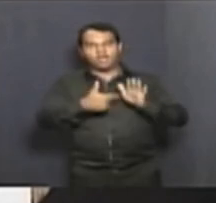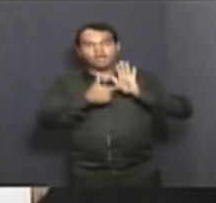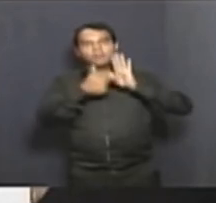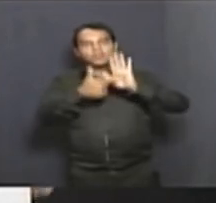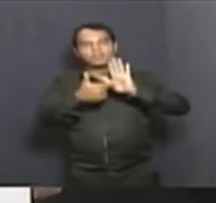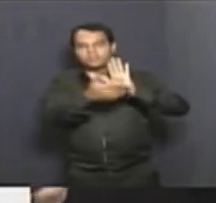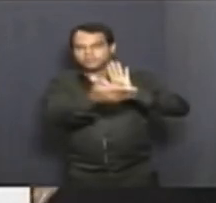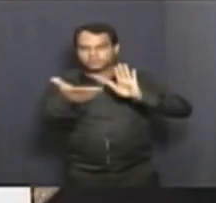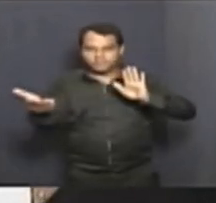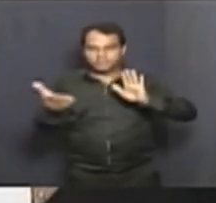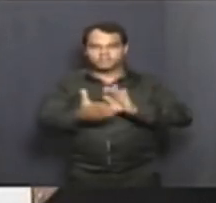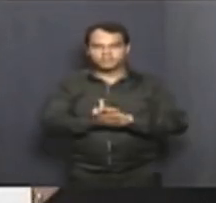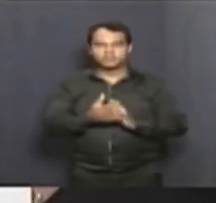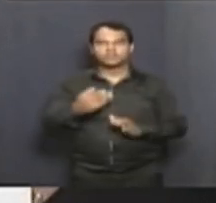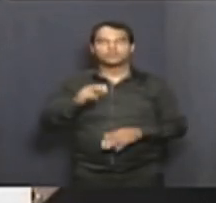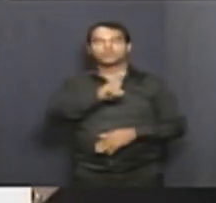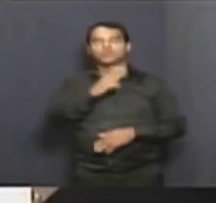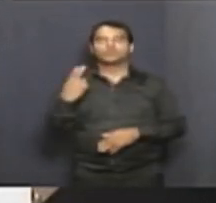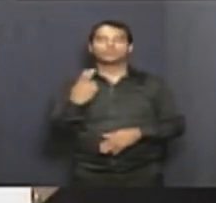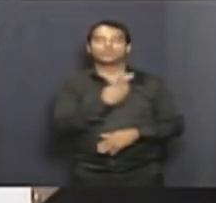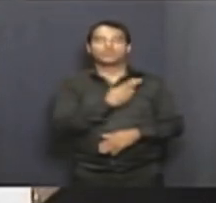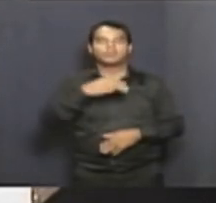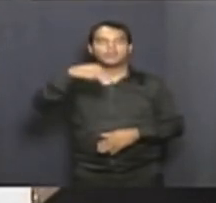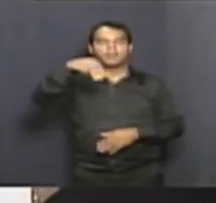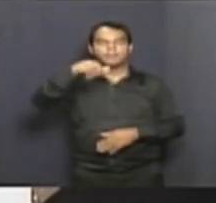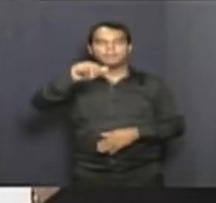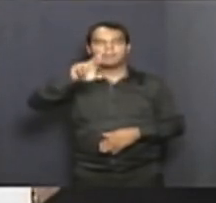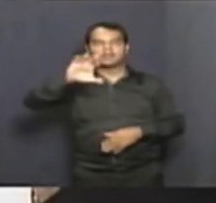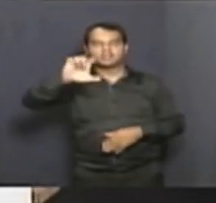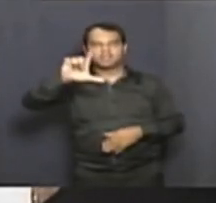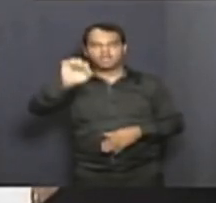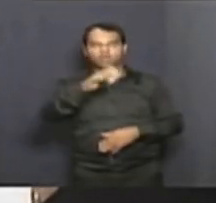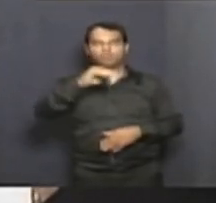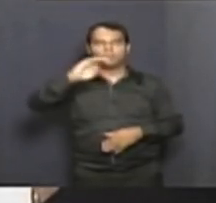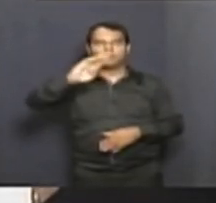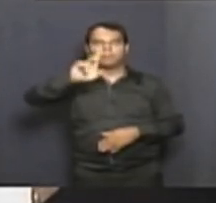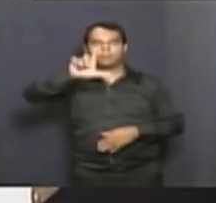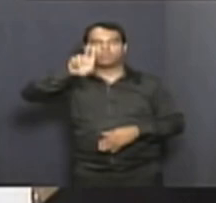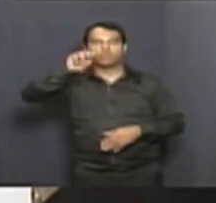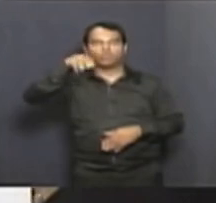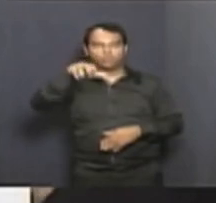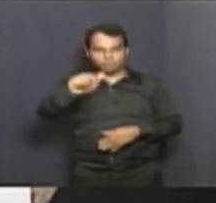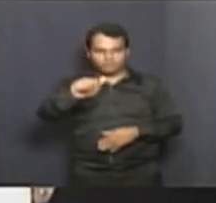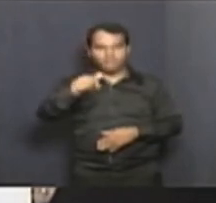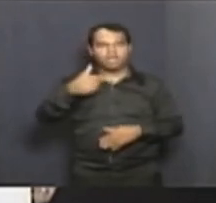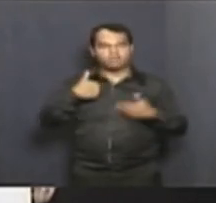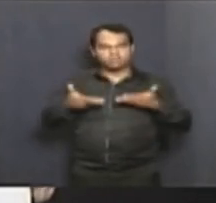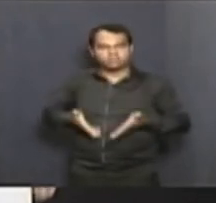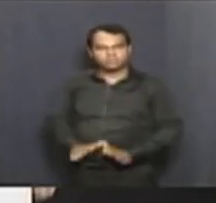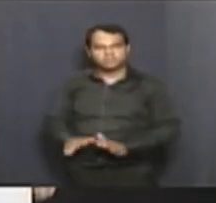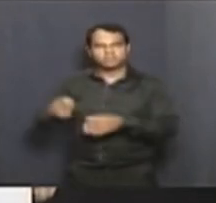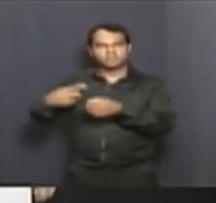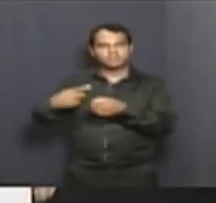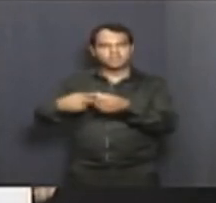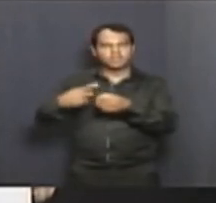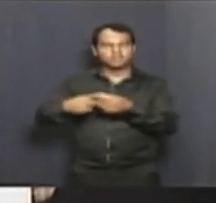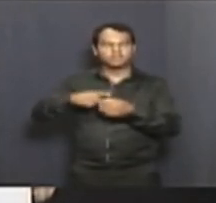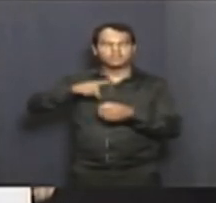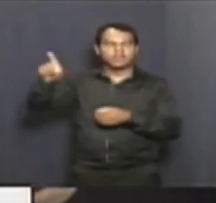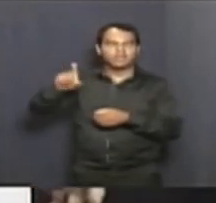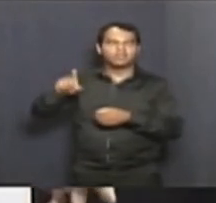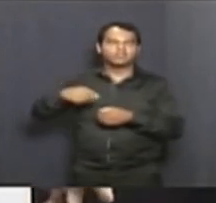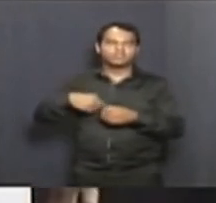é meu nome é marcelo lomba eu sou o corumbaense de nascimento adotado por campo grande